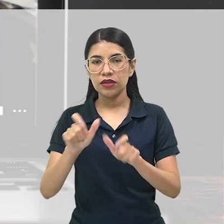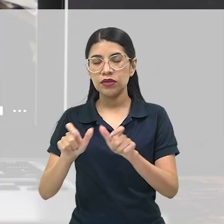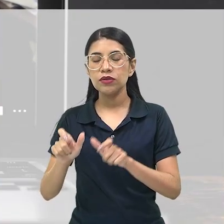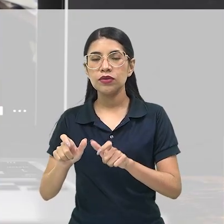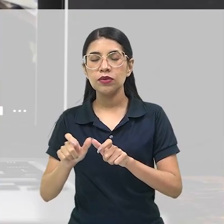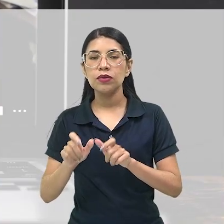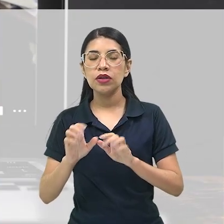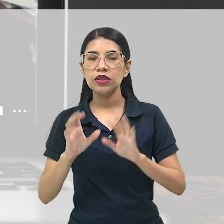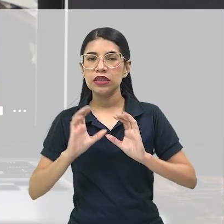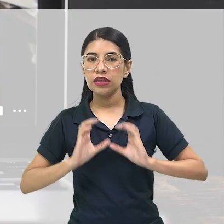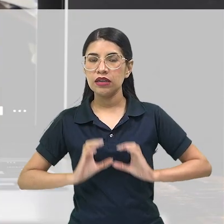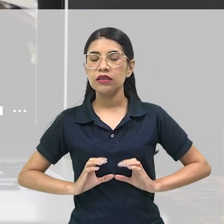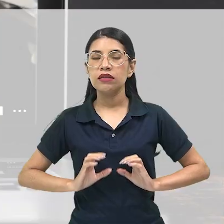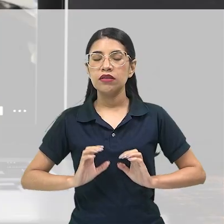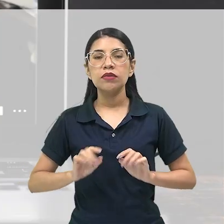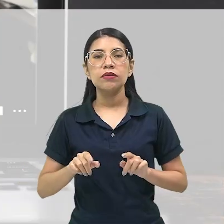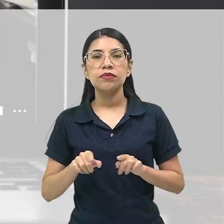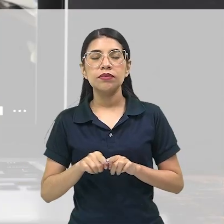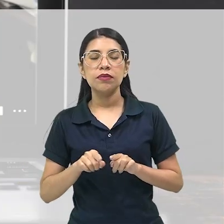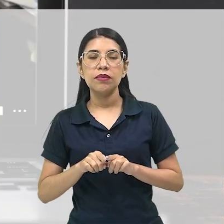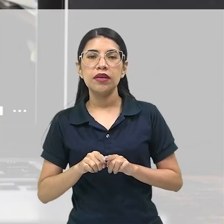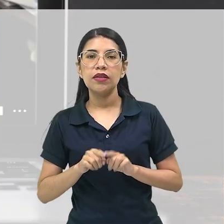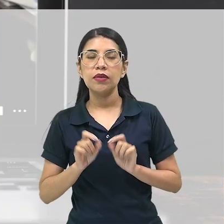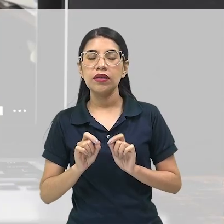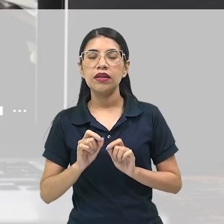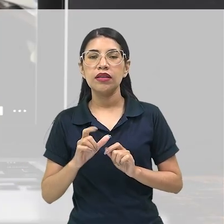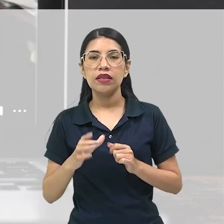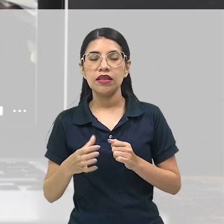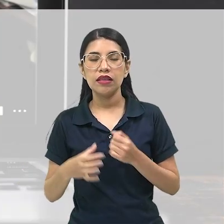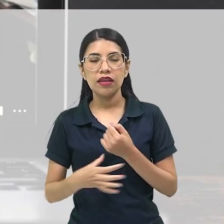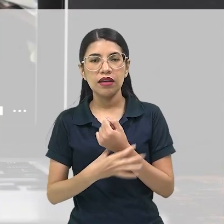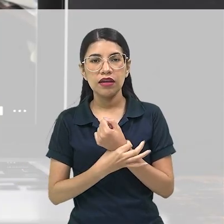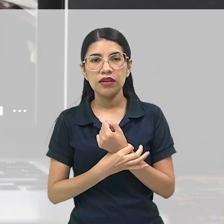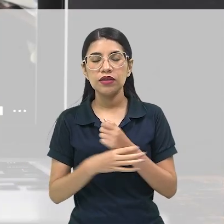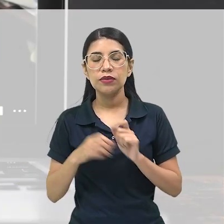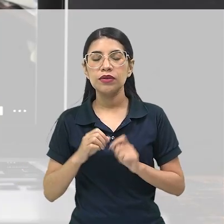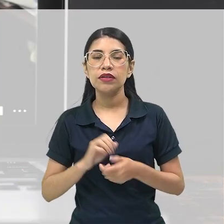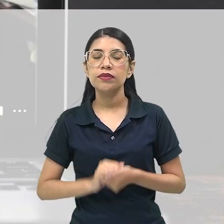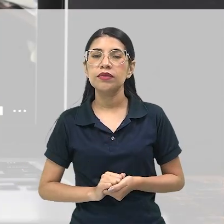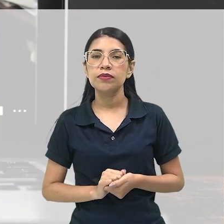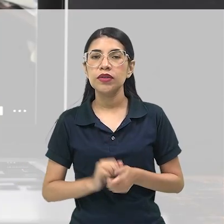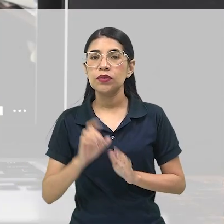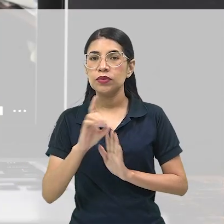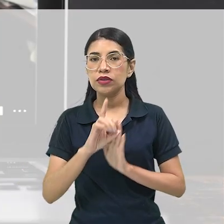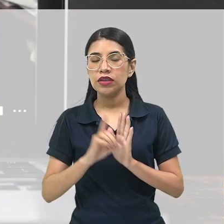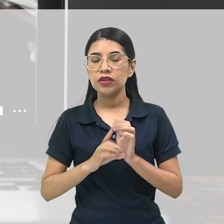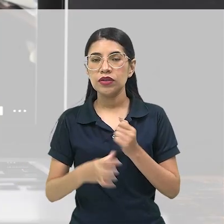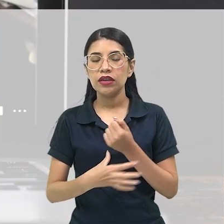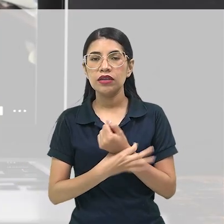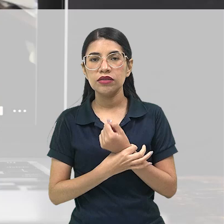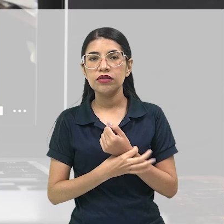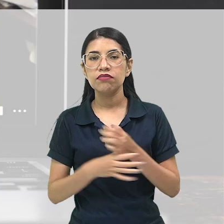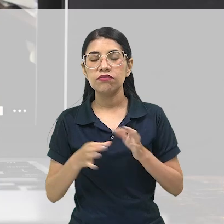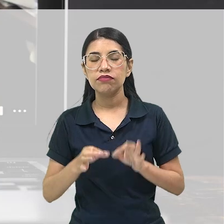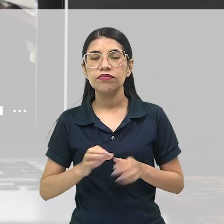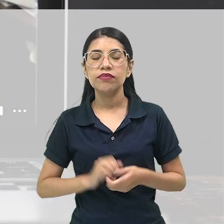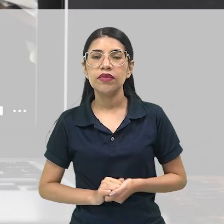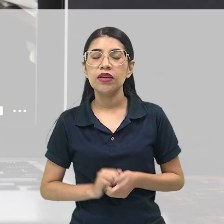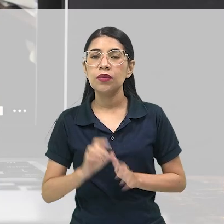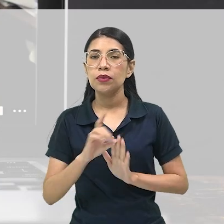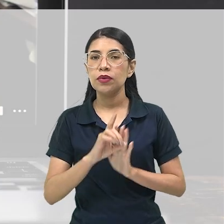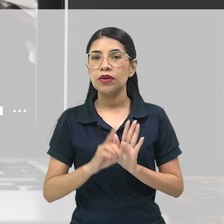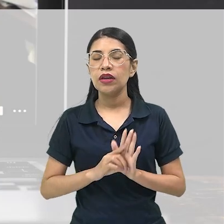os cidadãos que por ele são abarcados, o exercício dos seus direitos e garantias. Esses direitos